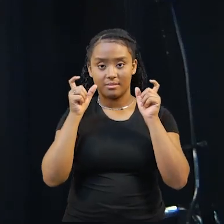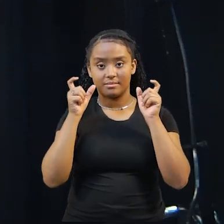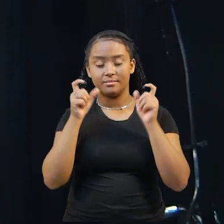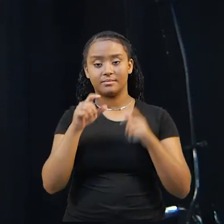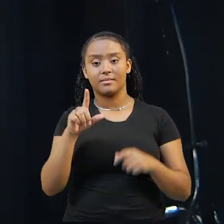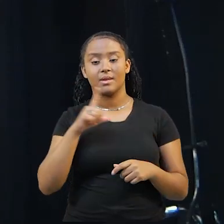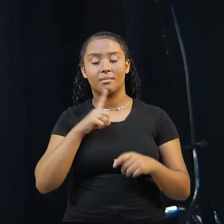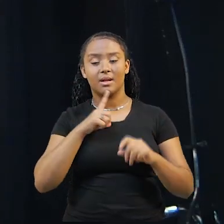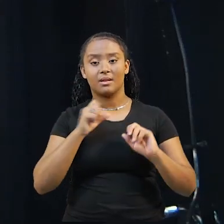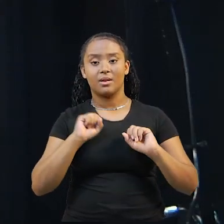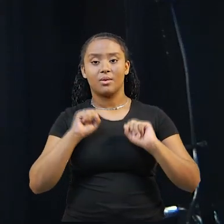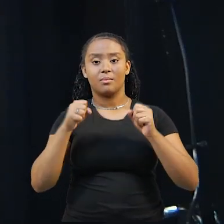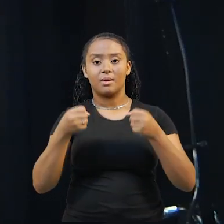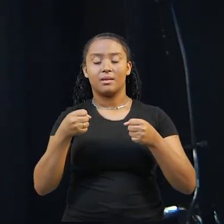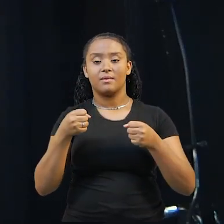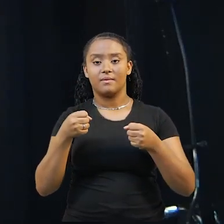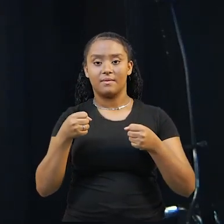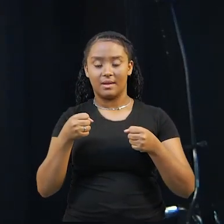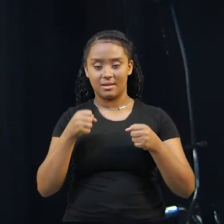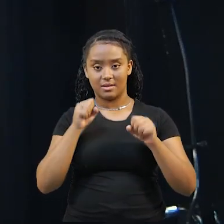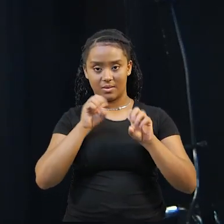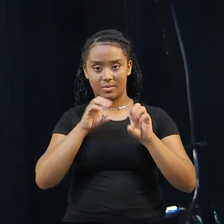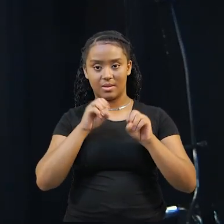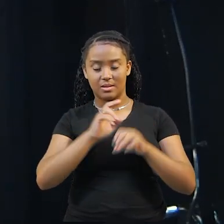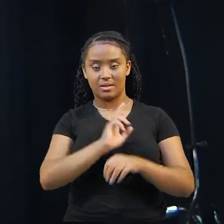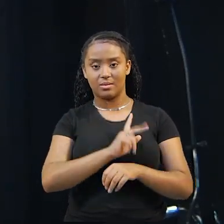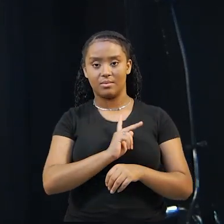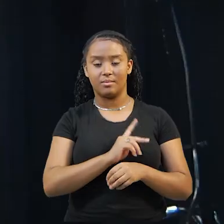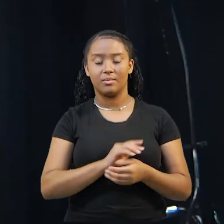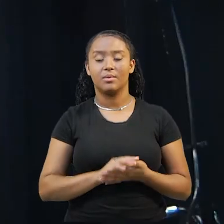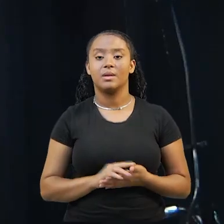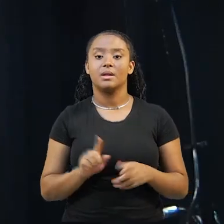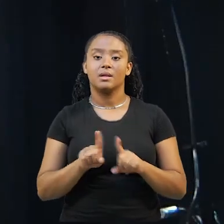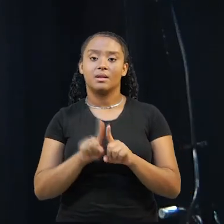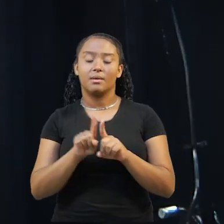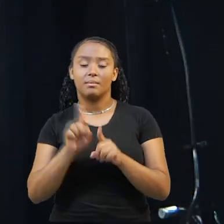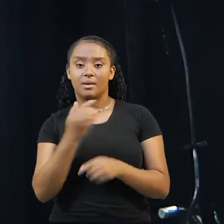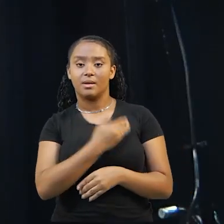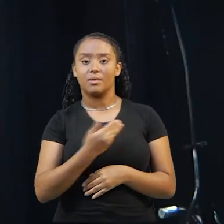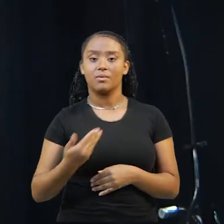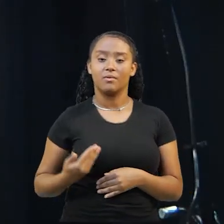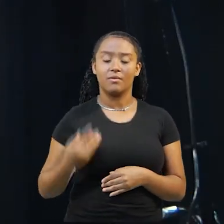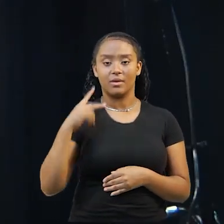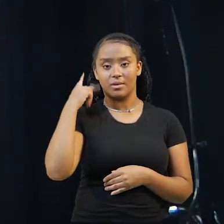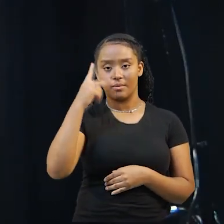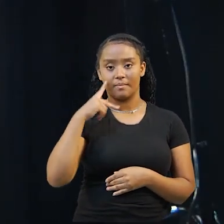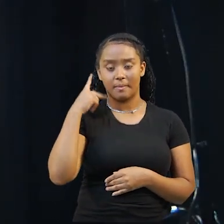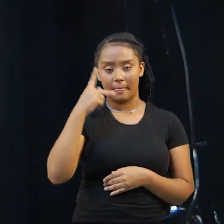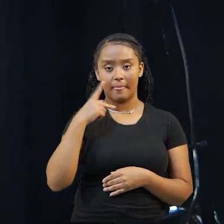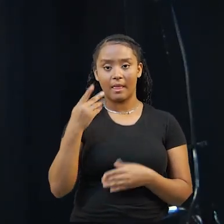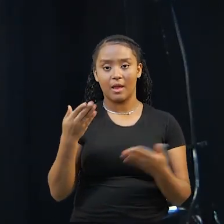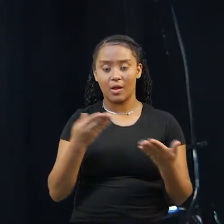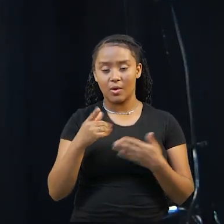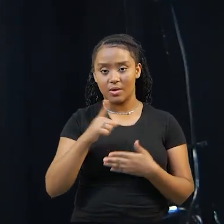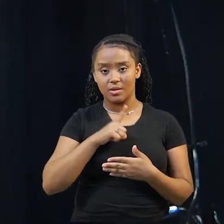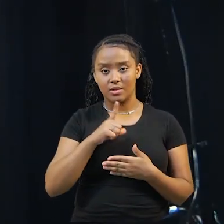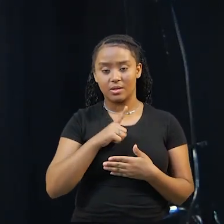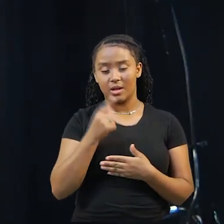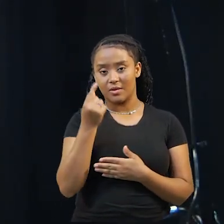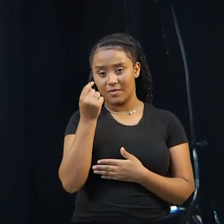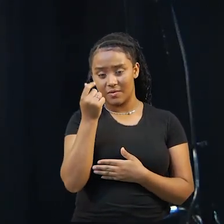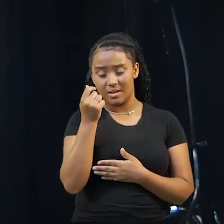tenha uma luta, uma defesa do ensino público com mais afinco e que o governo, né, que o parlamento, que hoje detém grande parte